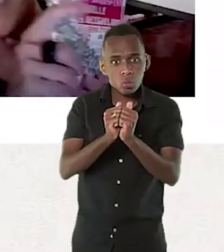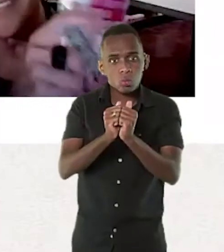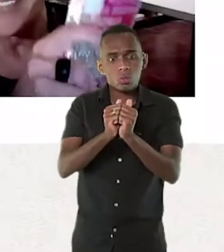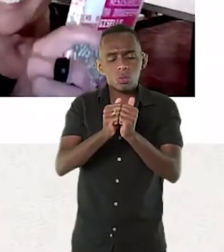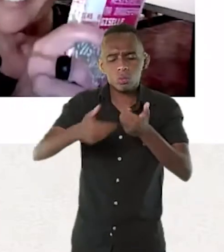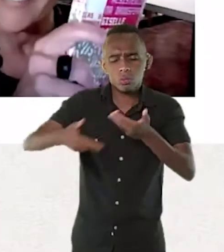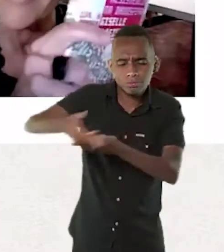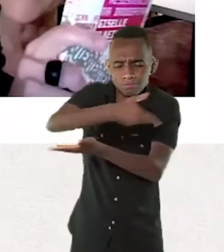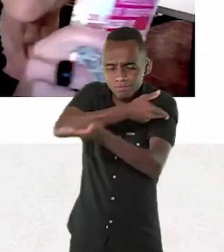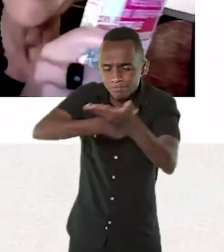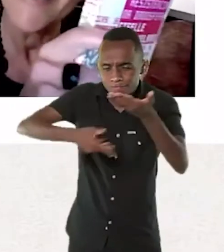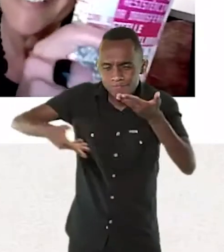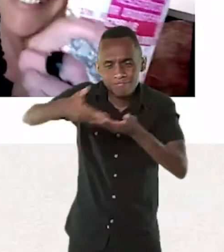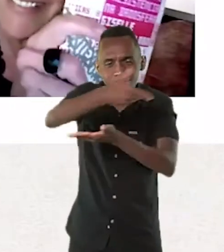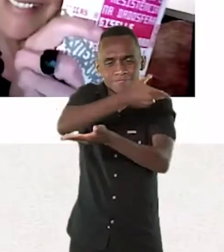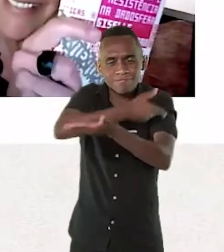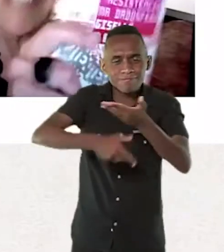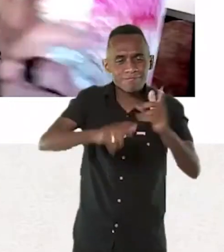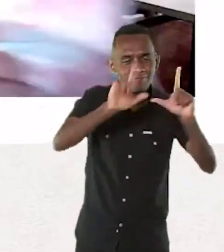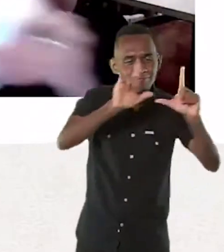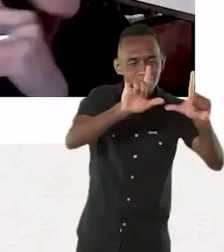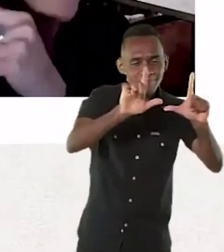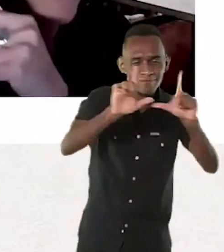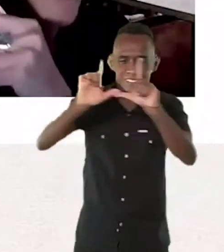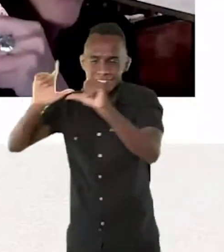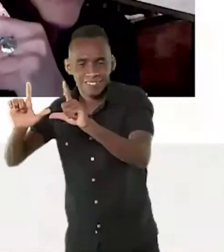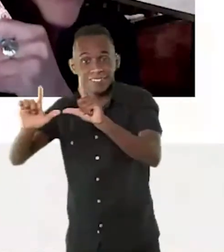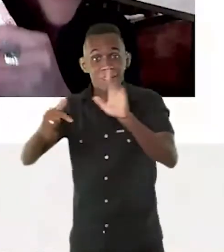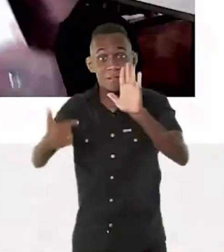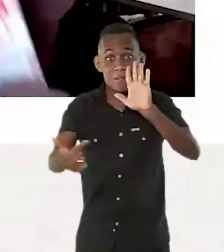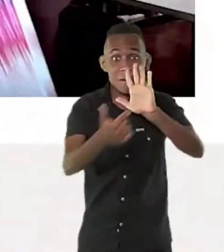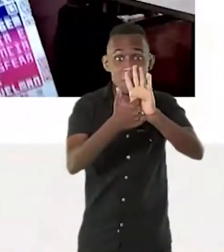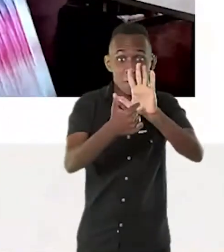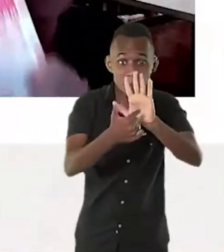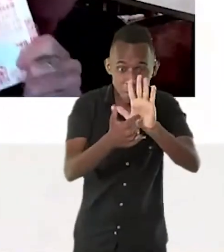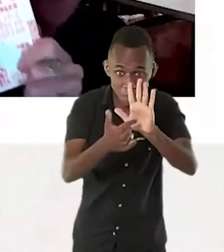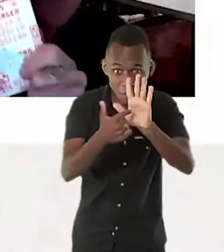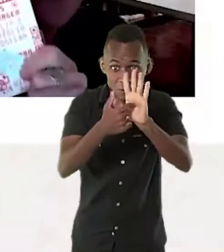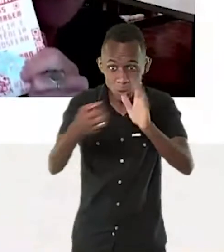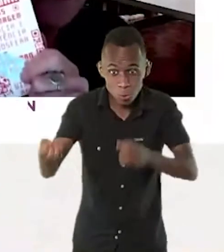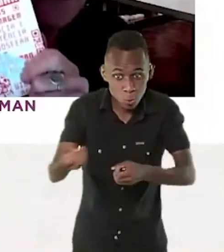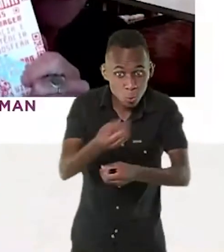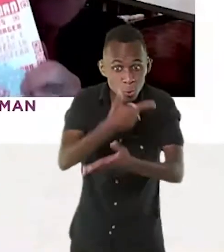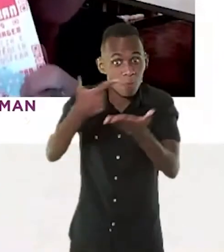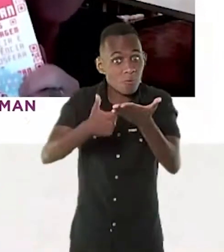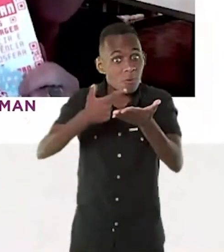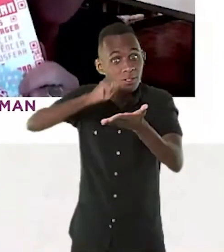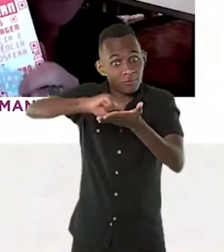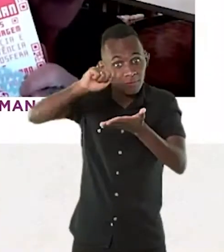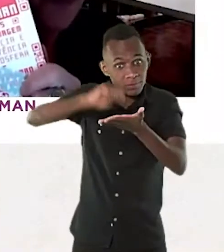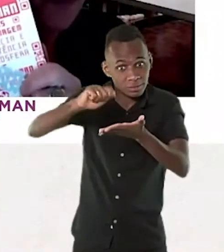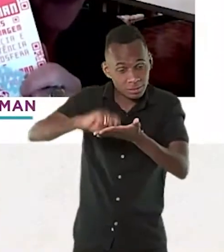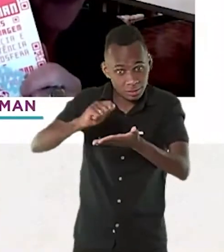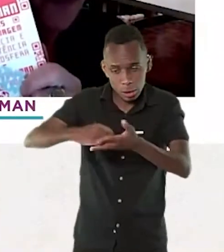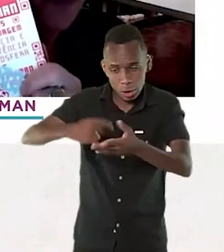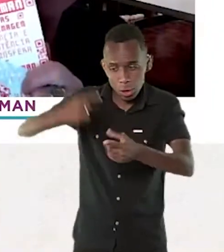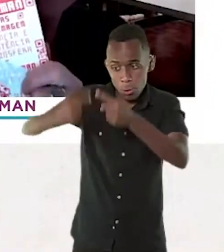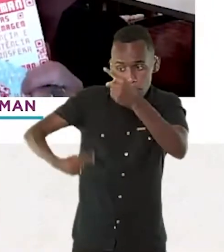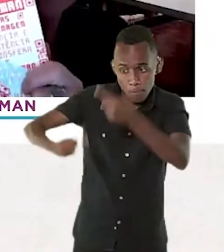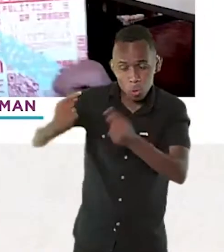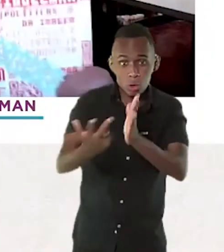deste vidro para divulgar o mais recente trabalho da Gisele, Políticas da